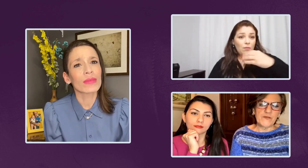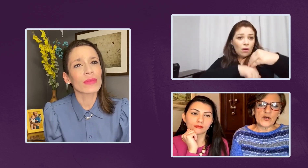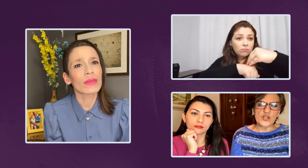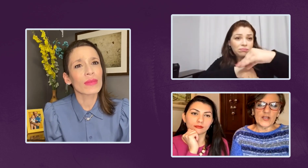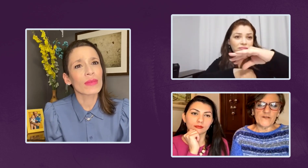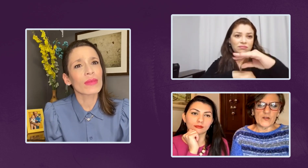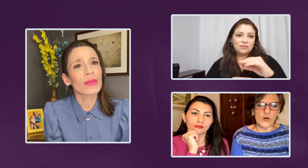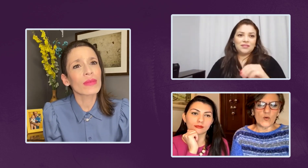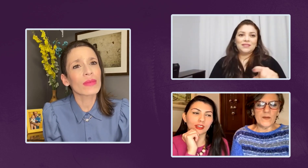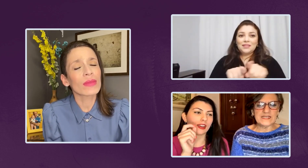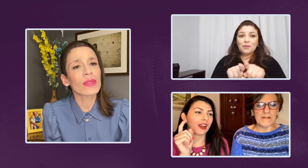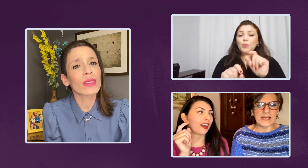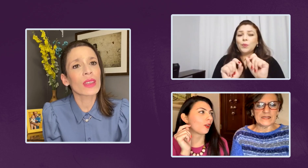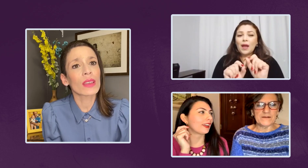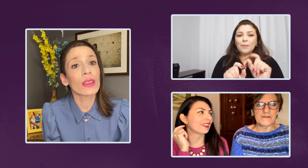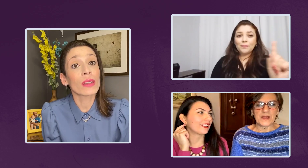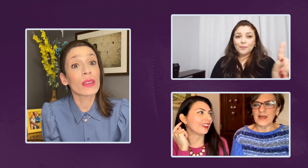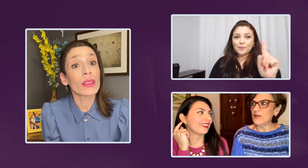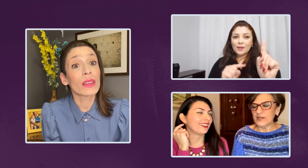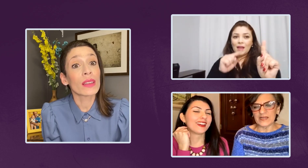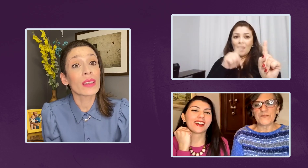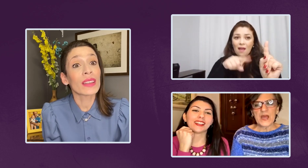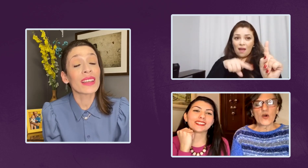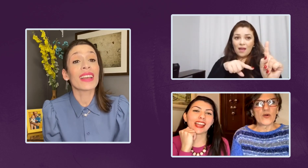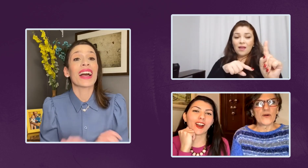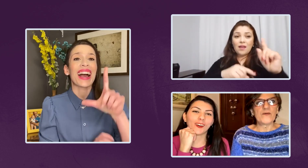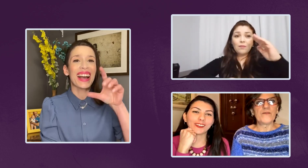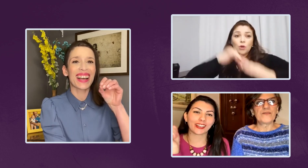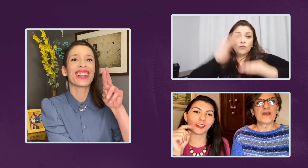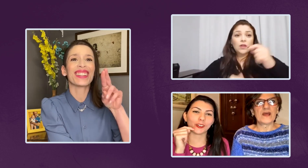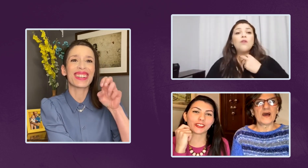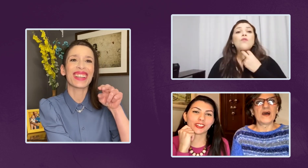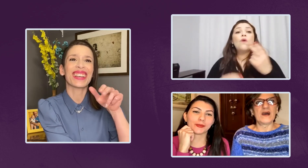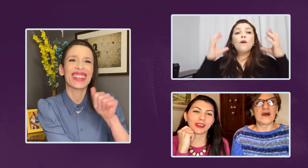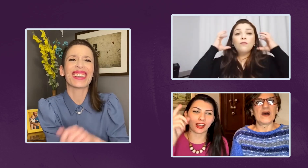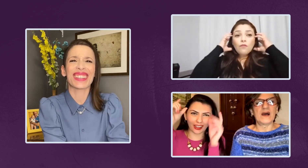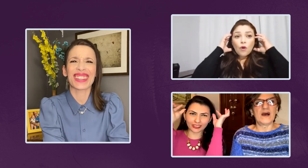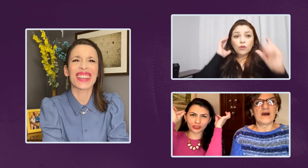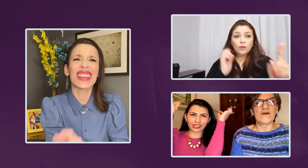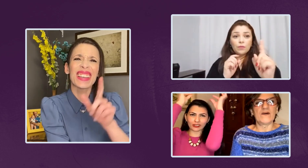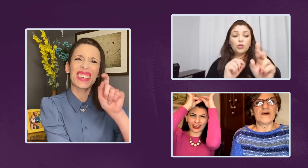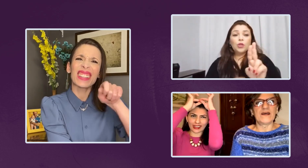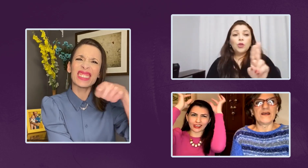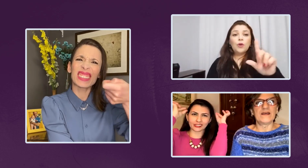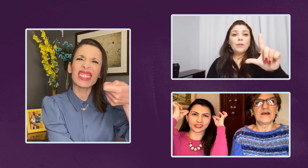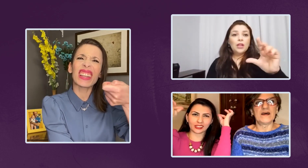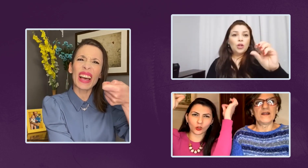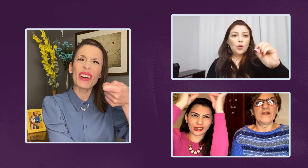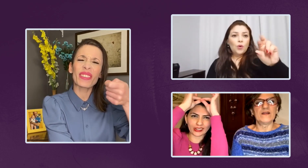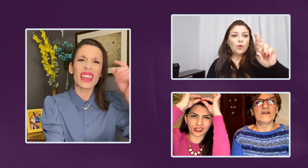A fonoaudióloga falou, como a Isabela... A Lorena, né? A Lorena. Da CEAL, daqui de Curitiba. Acho que o sinal dela é